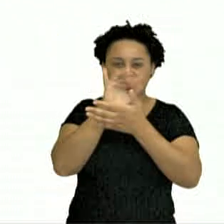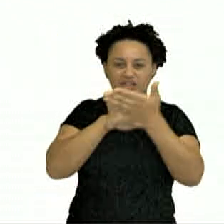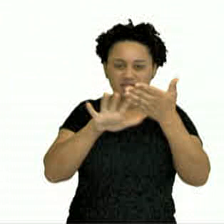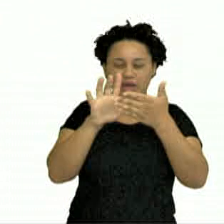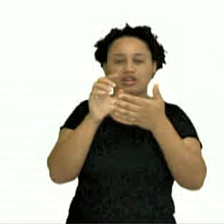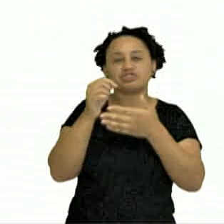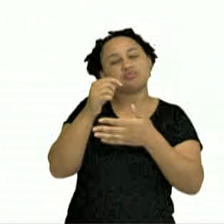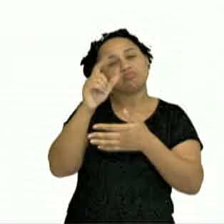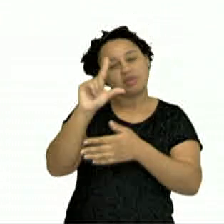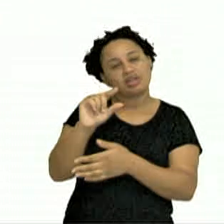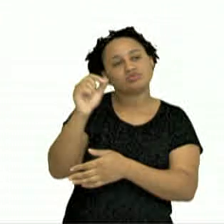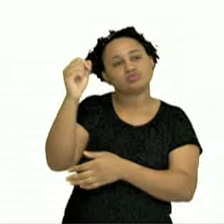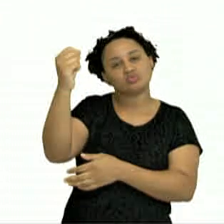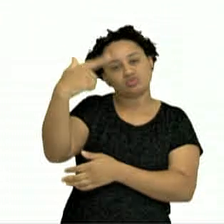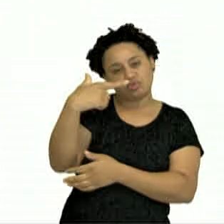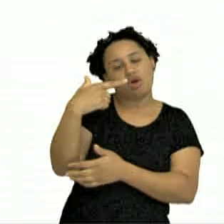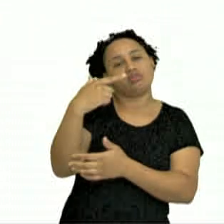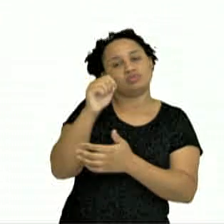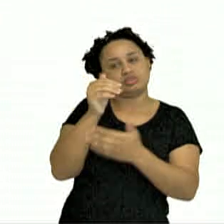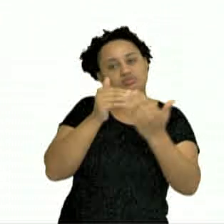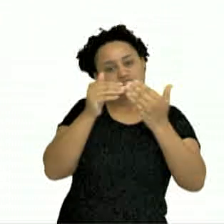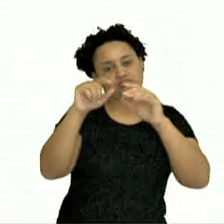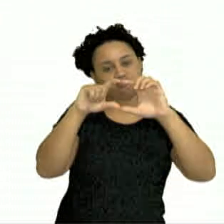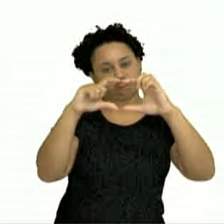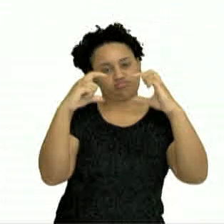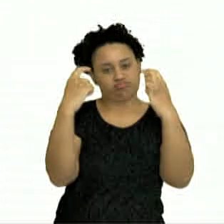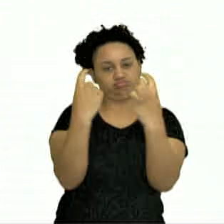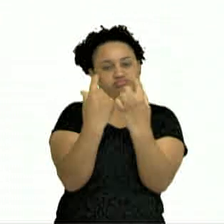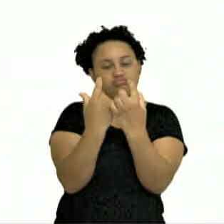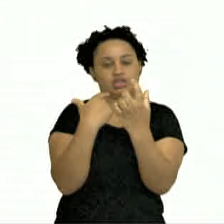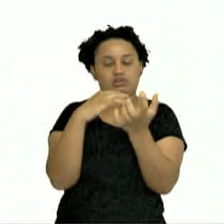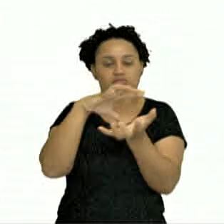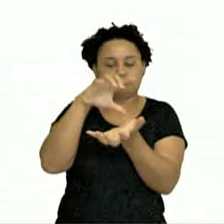luz solar quando comparadas com as áreas